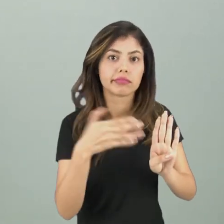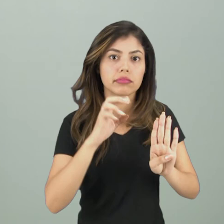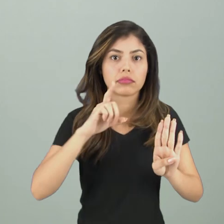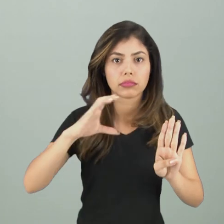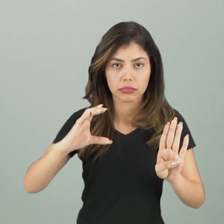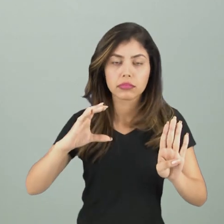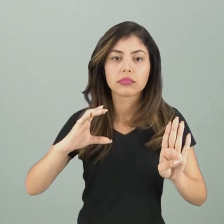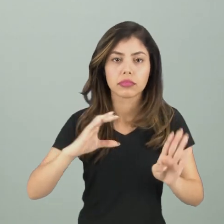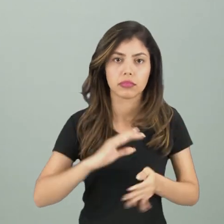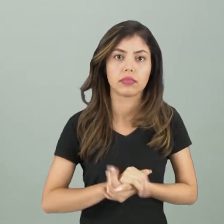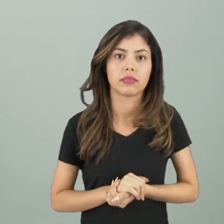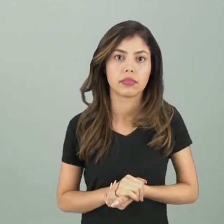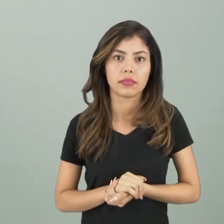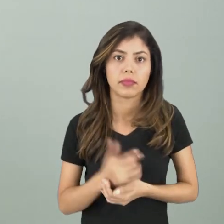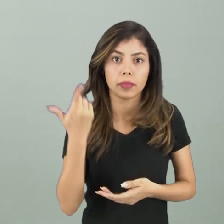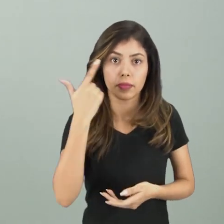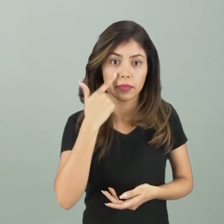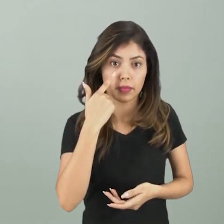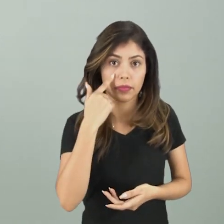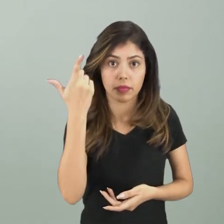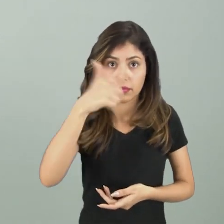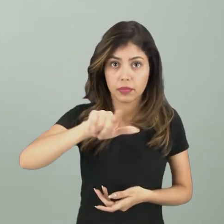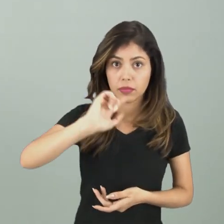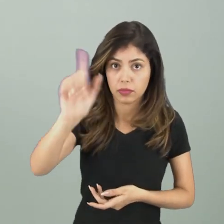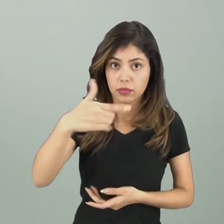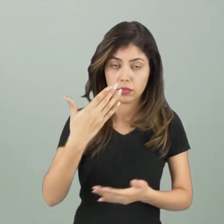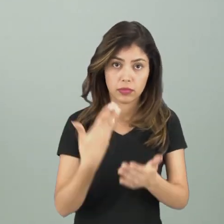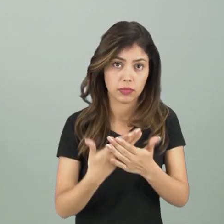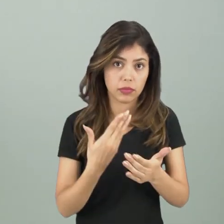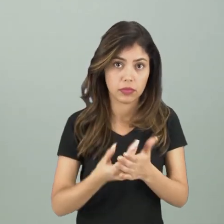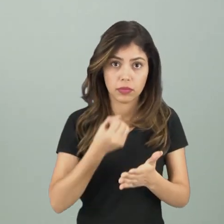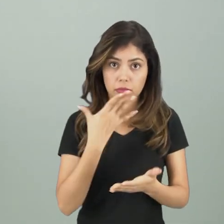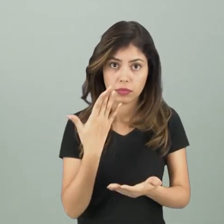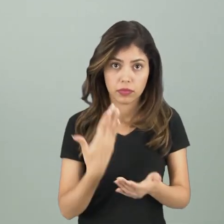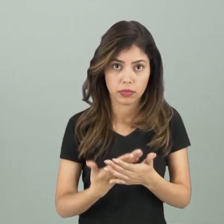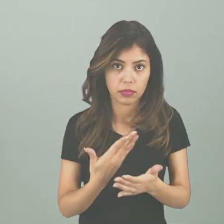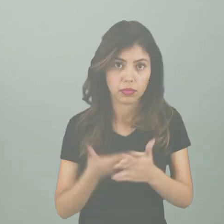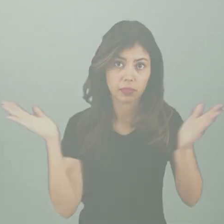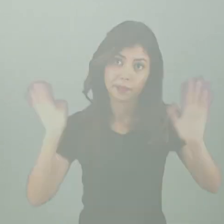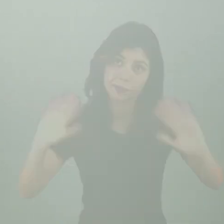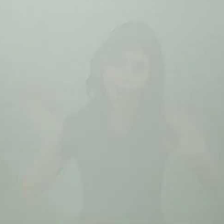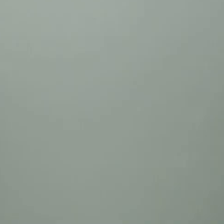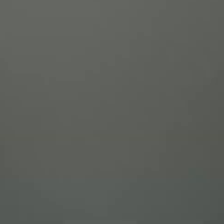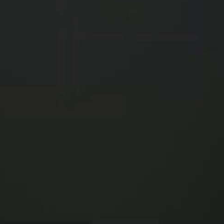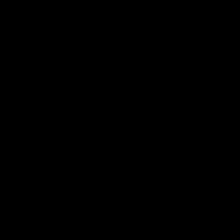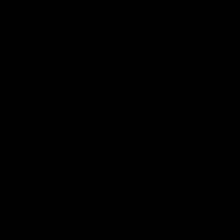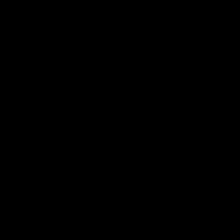plataforma Eduque para rever essa e outras aulas. Bons estudos, tchau, tchau!